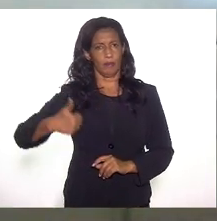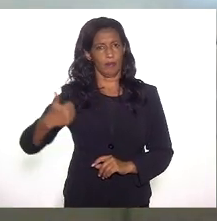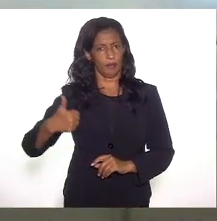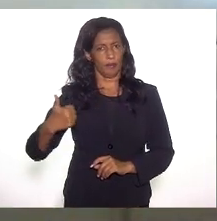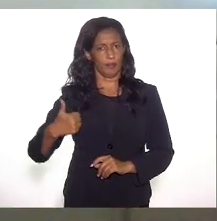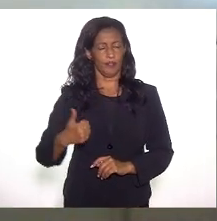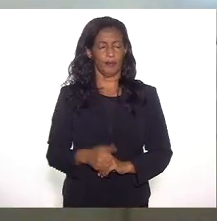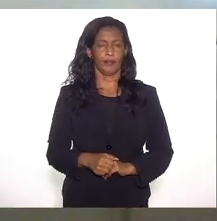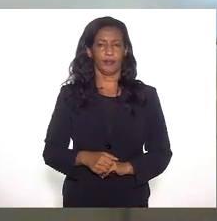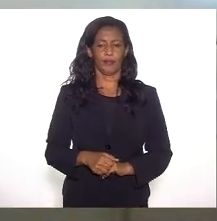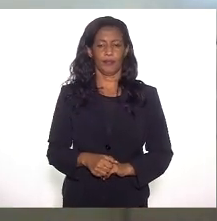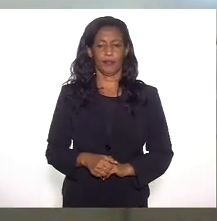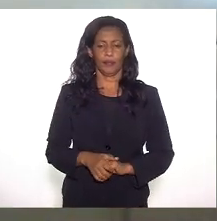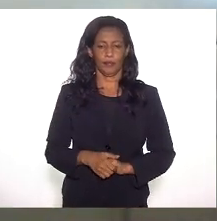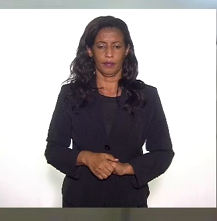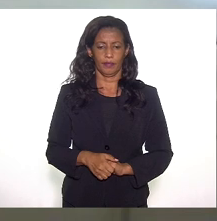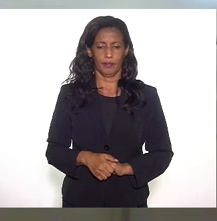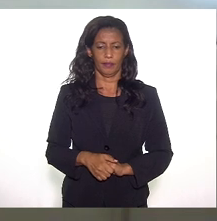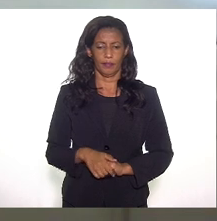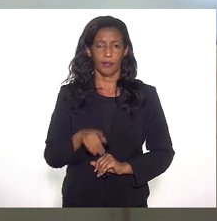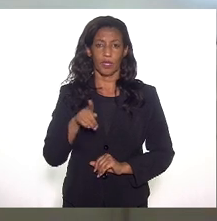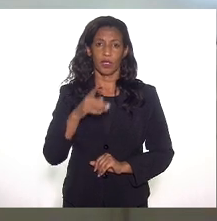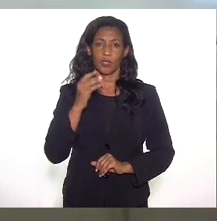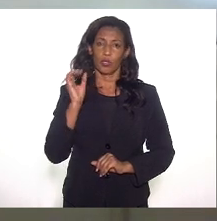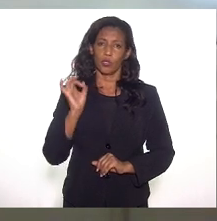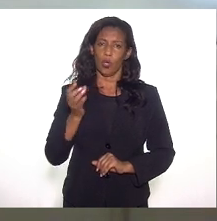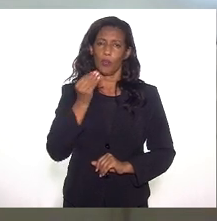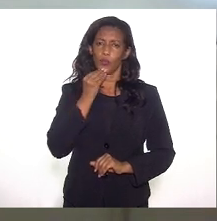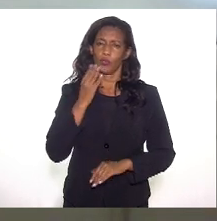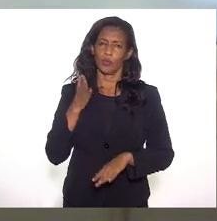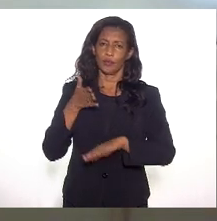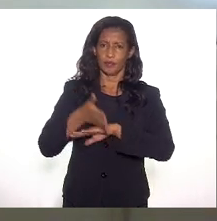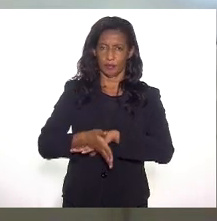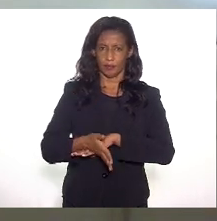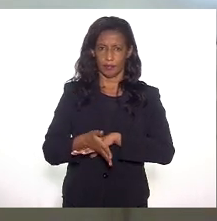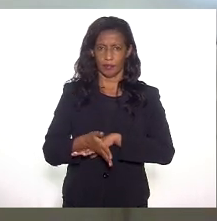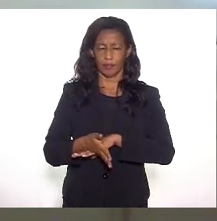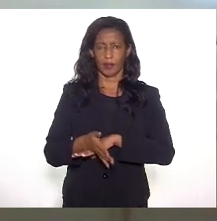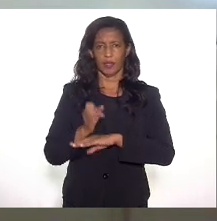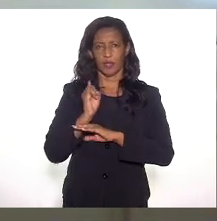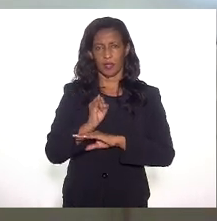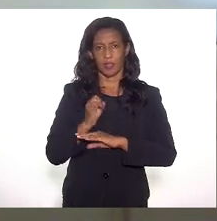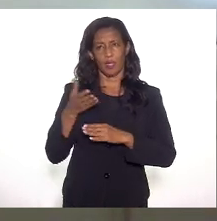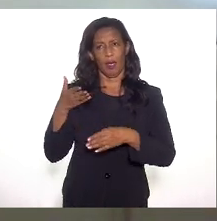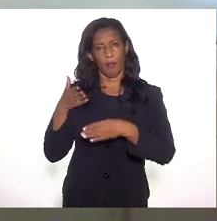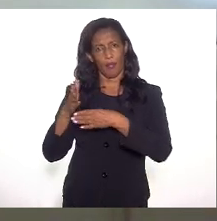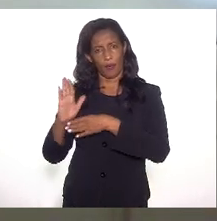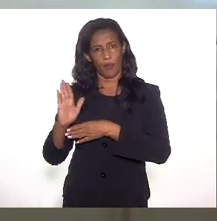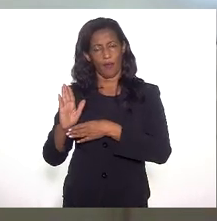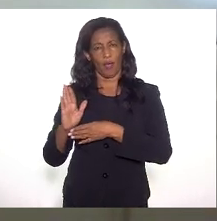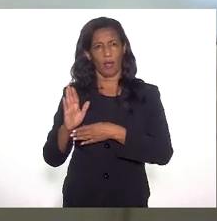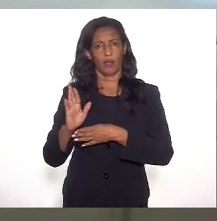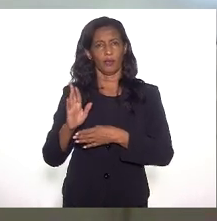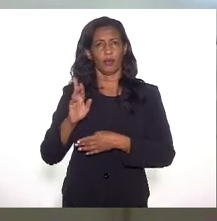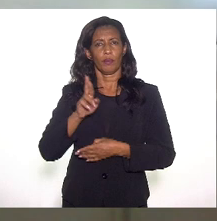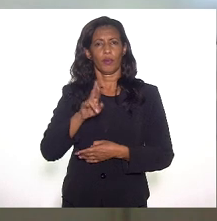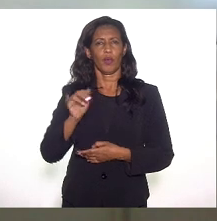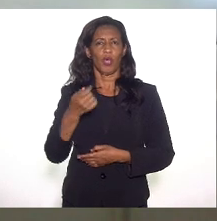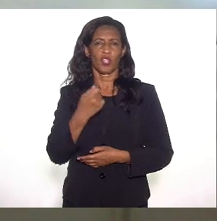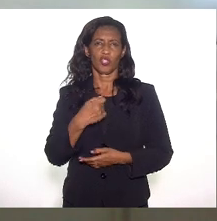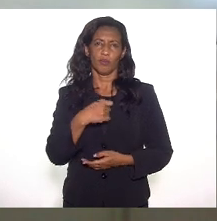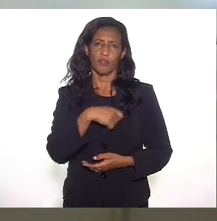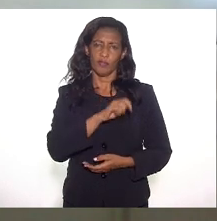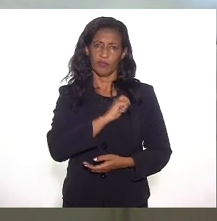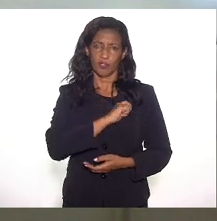a Vossa Excelência, né, que ele só podia entrar em vigor se previamente aprovado pelo regime de recuperação